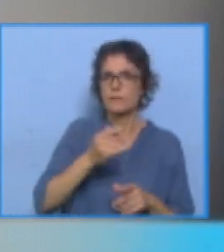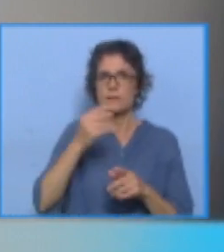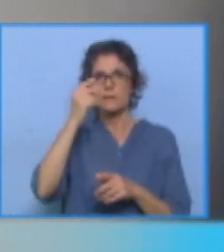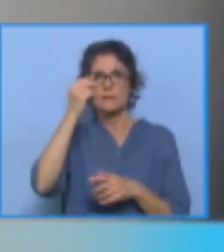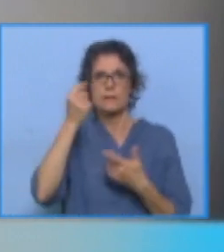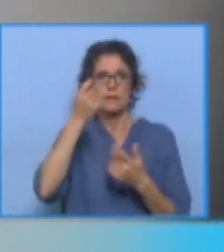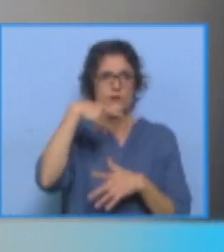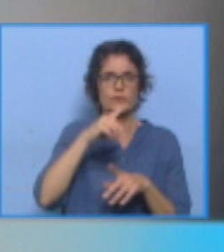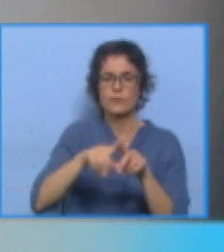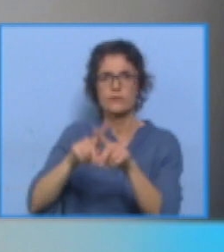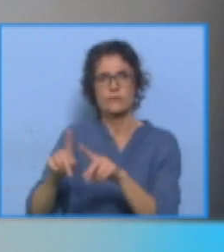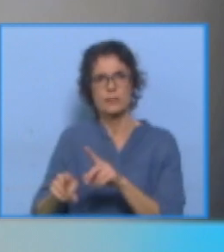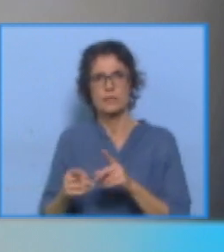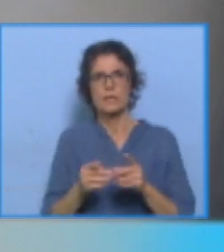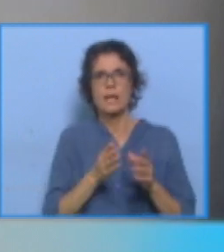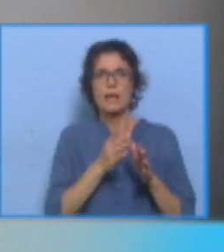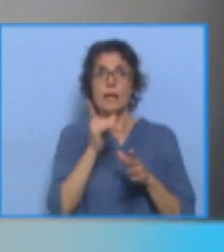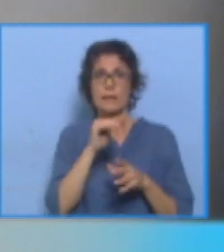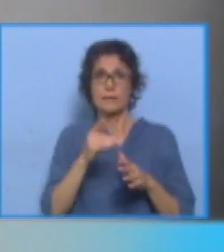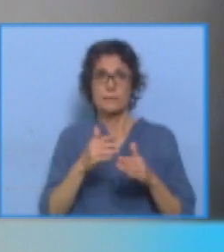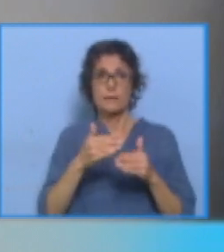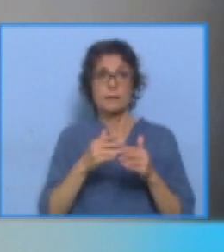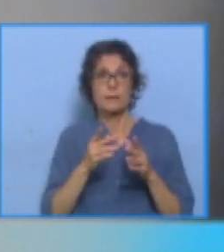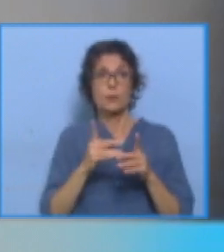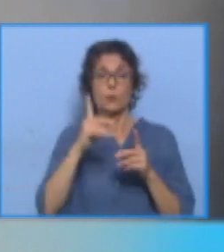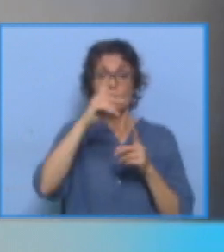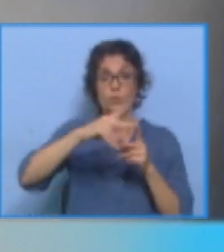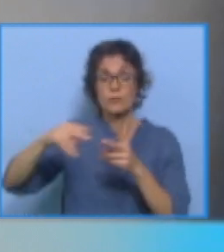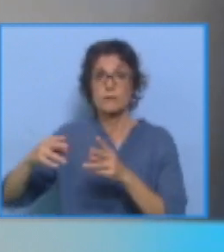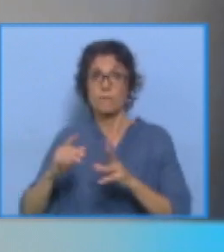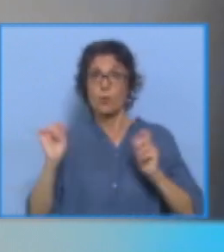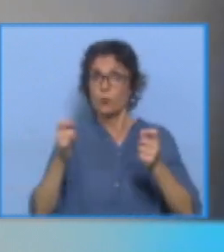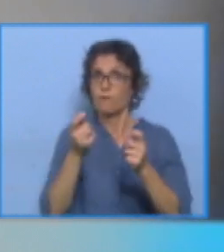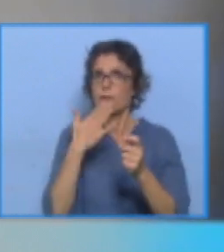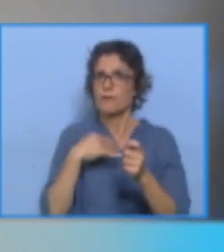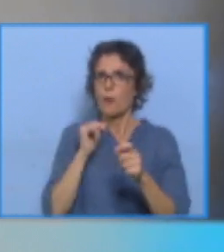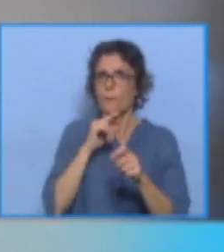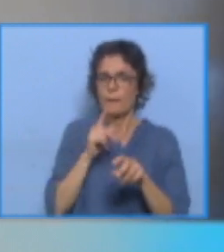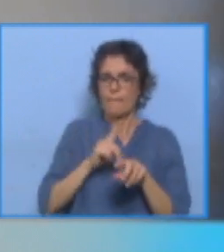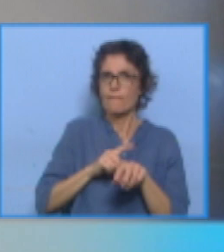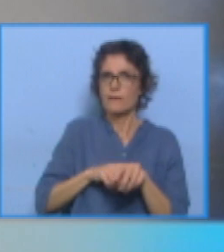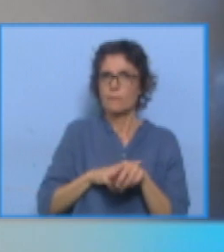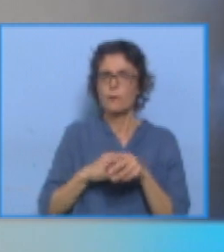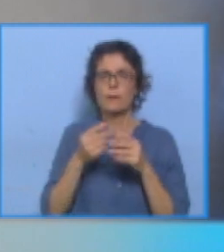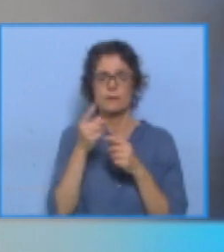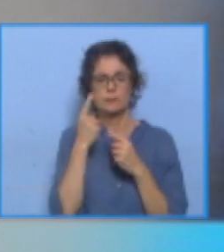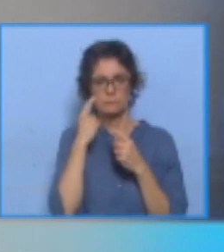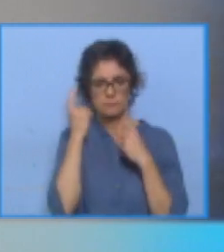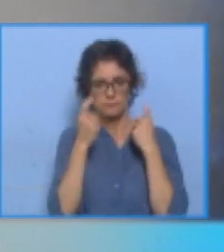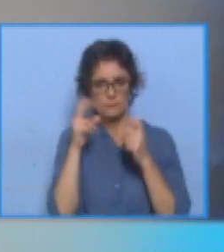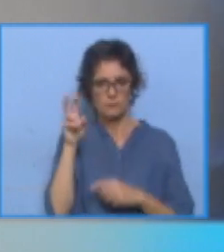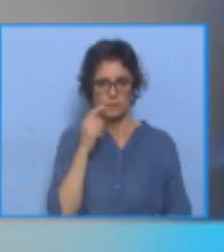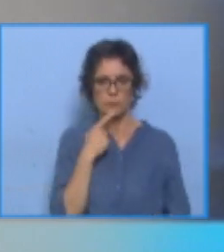e até os intervalos do evento são intervalos que nos permitem, que nos dão um bocadinho de tempo para absorver aquilo que ouvimos,